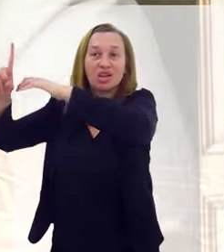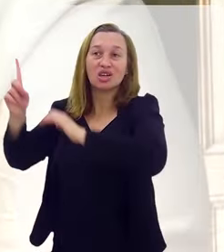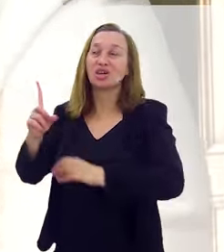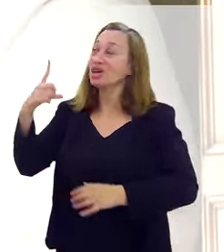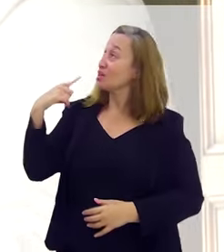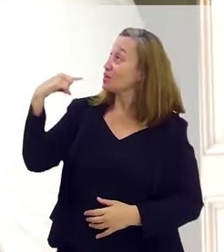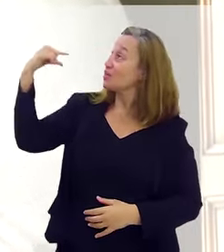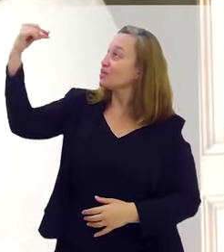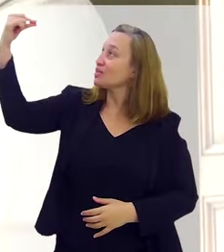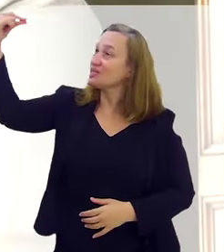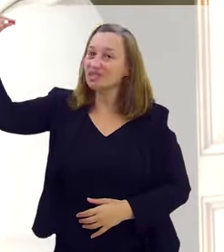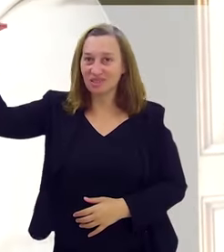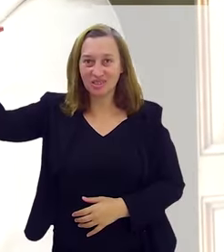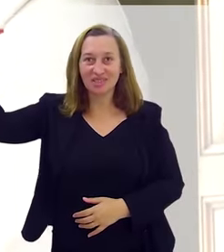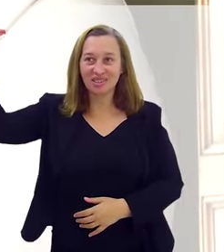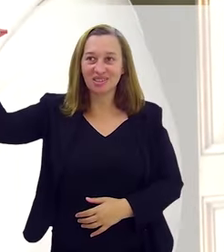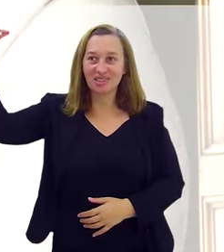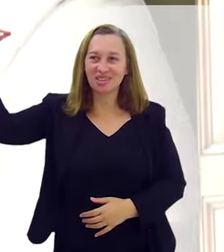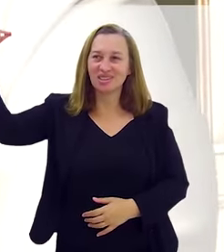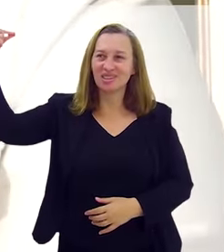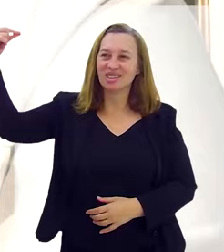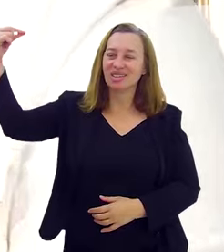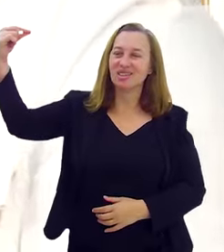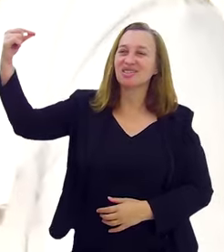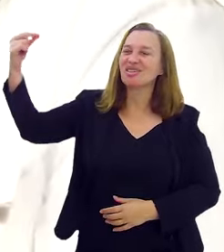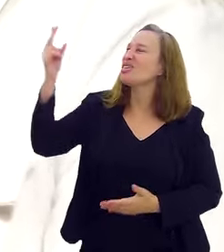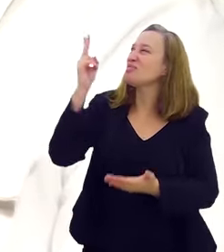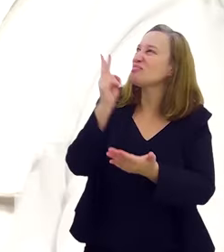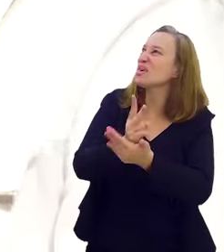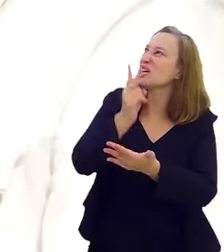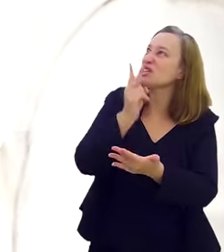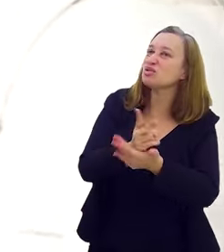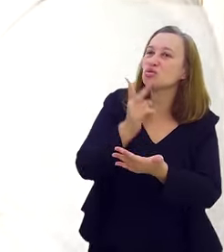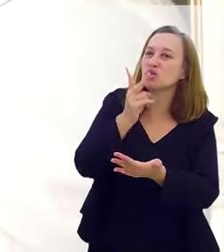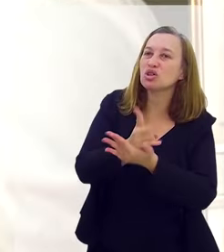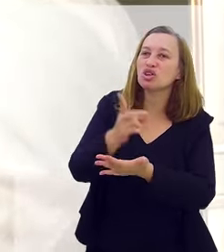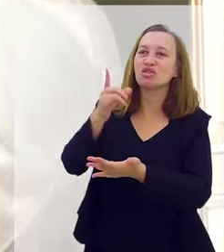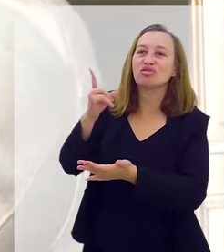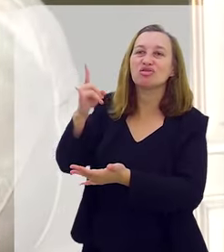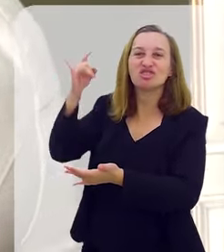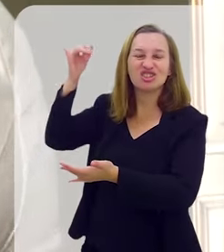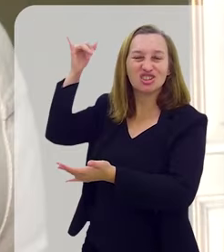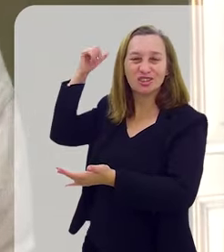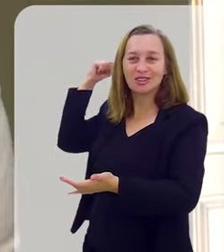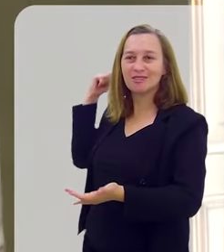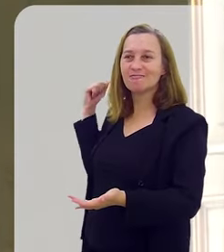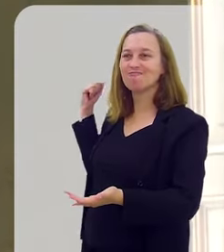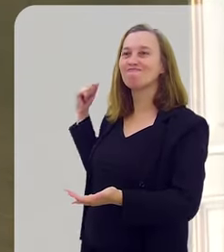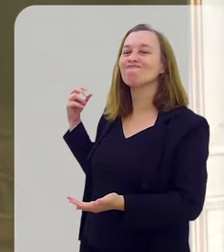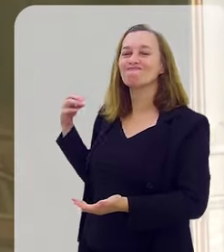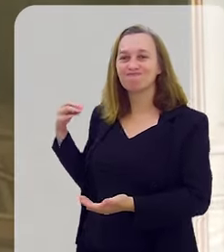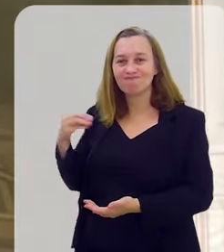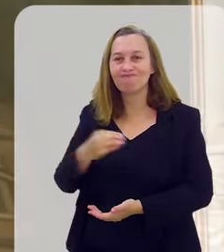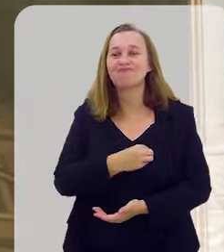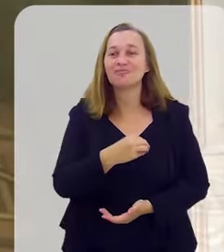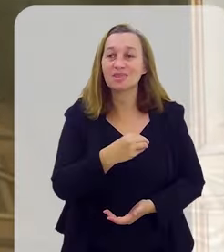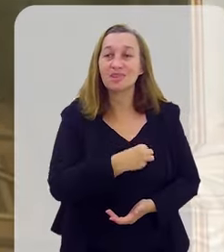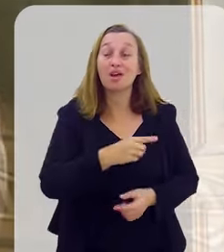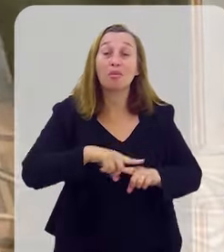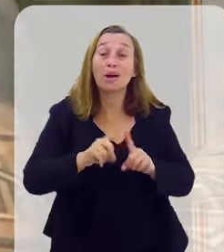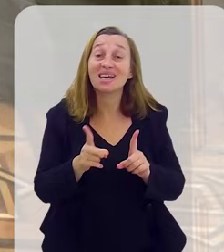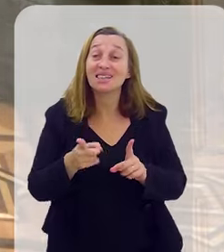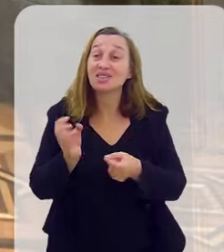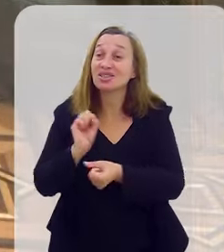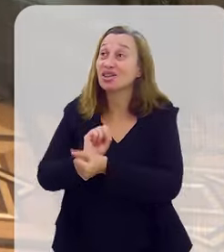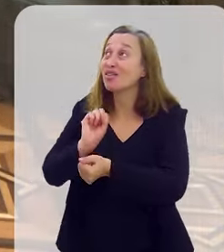santo. Mesmo que um dia eu já tenha errado, nós te esperamos, ó noivo